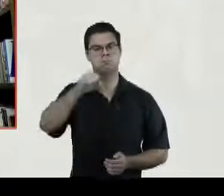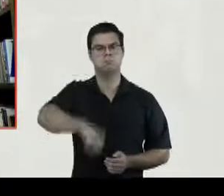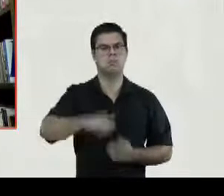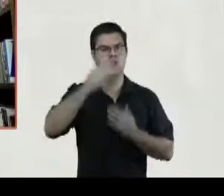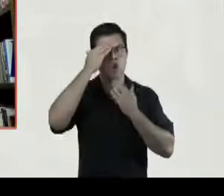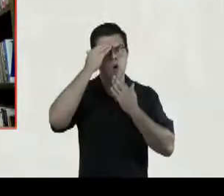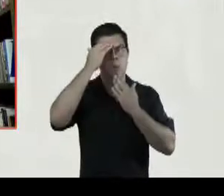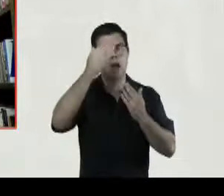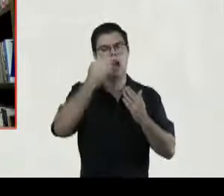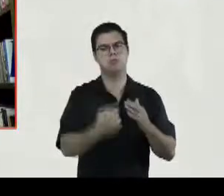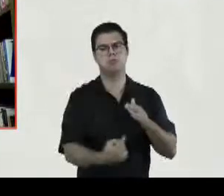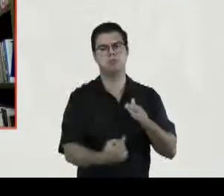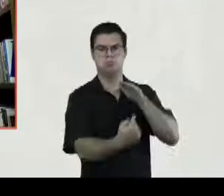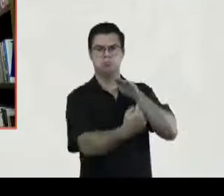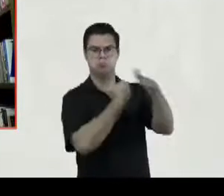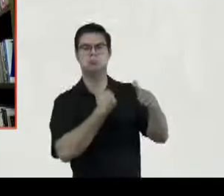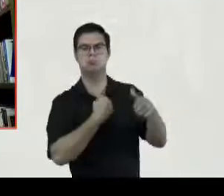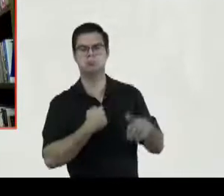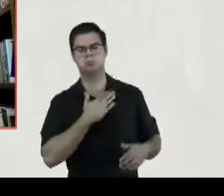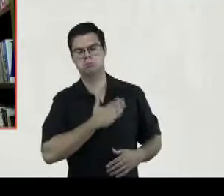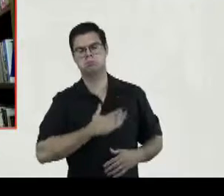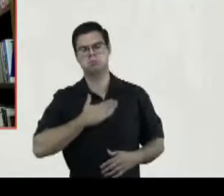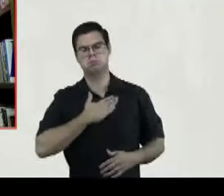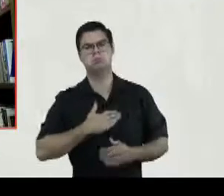Mit der Digitalisierung der